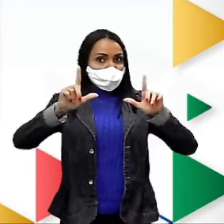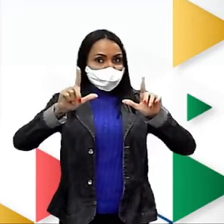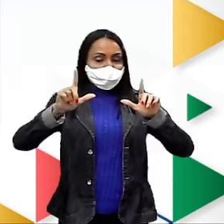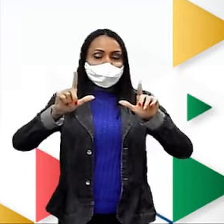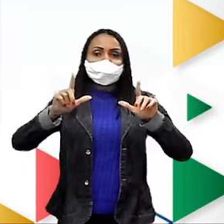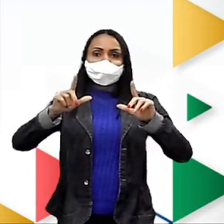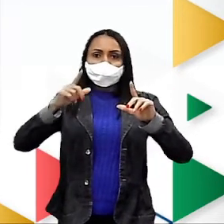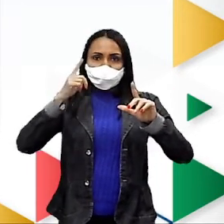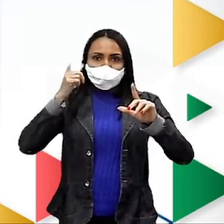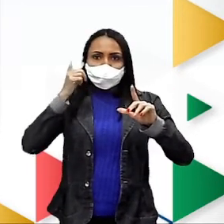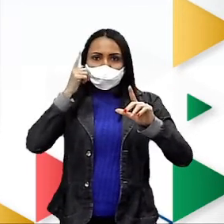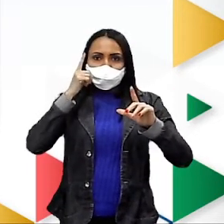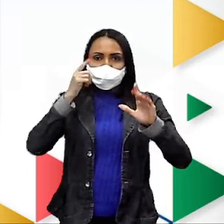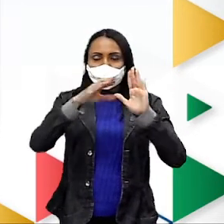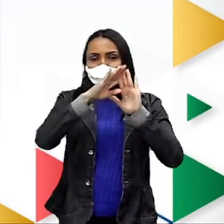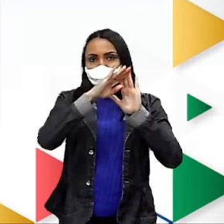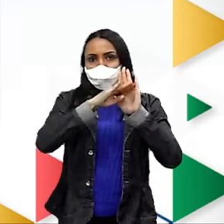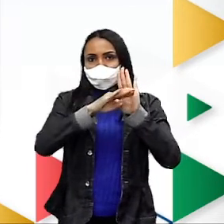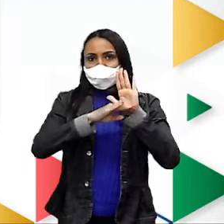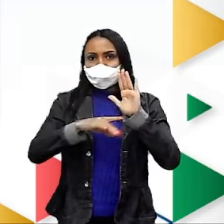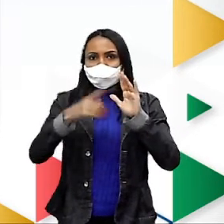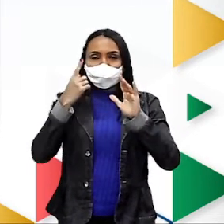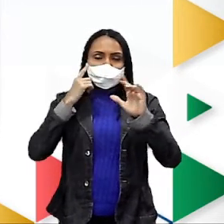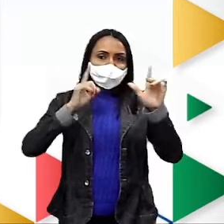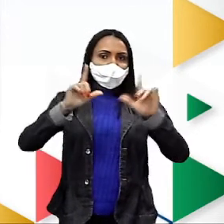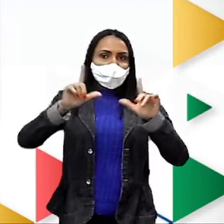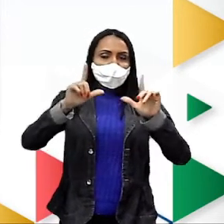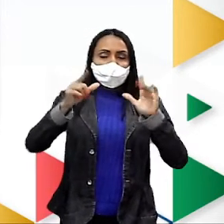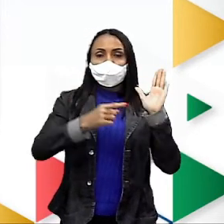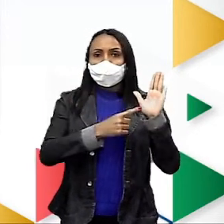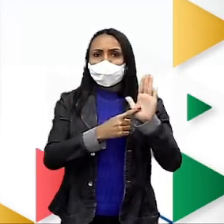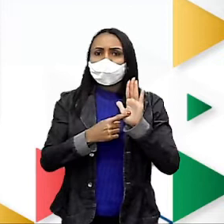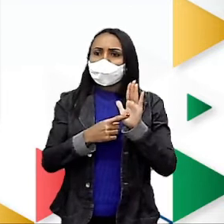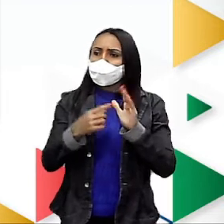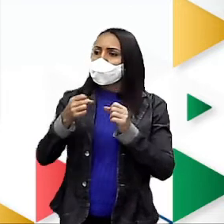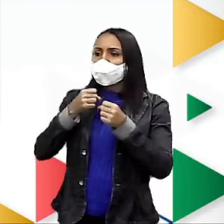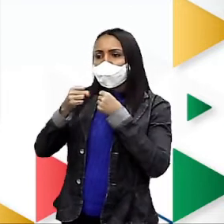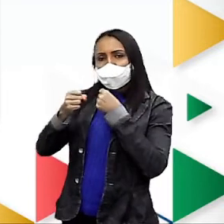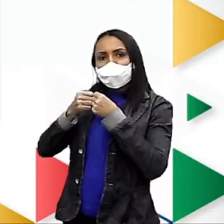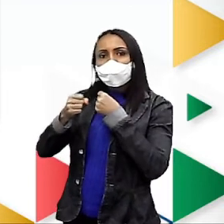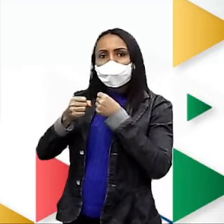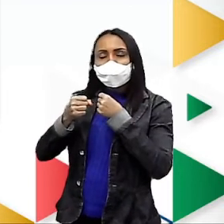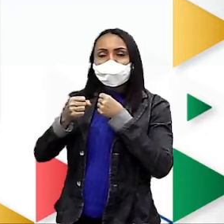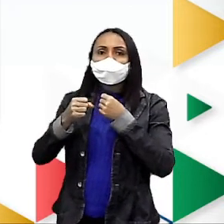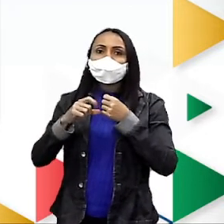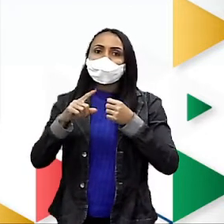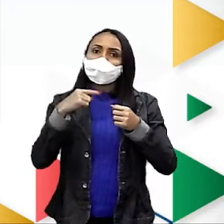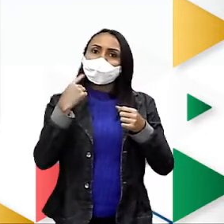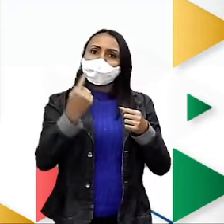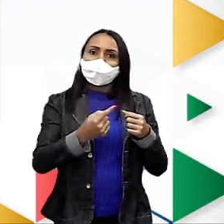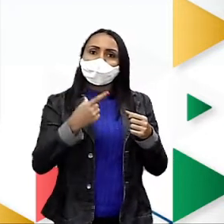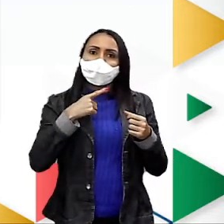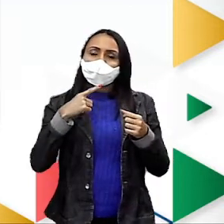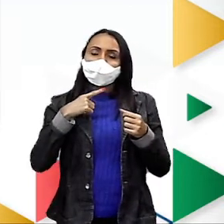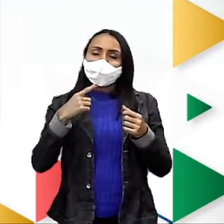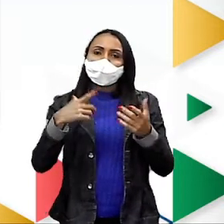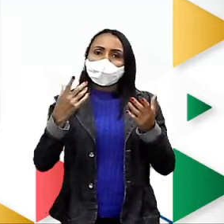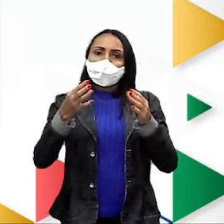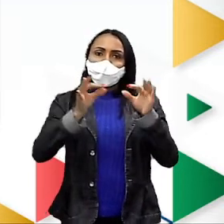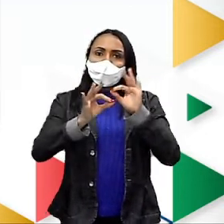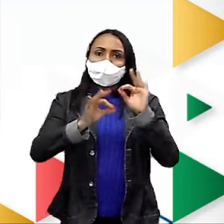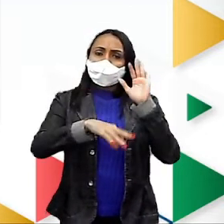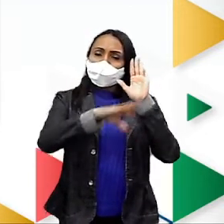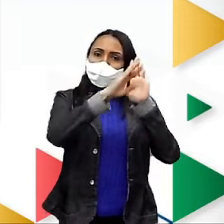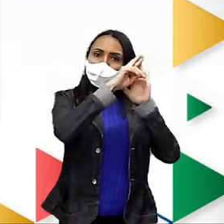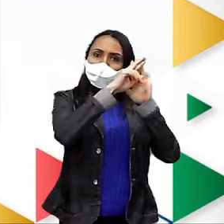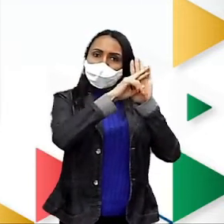muitos programas de televisão que apresentam o quê? A entrevista. E aqui nós temos a pauta, é o tema